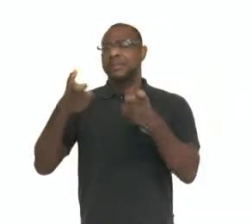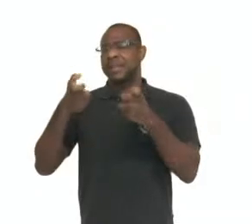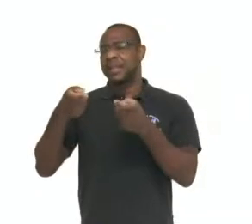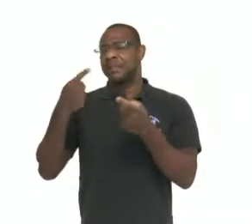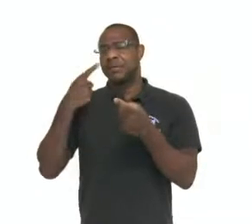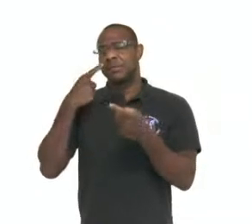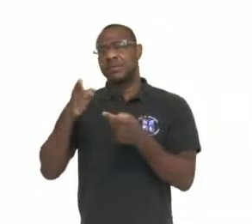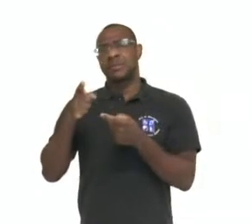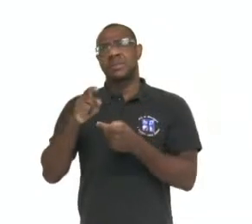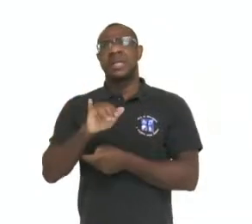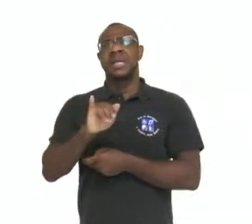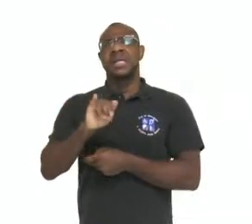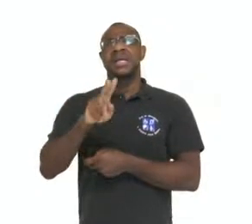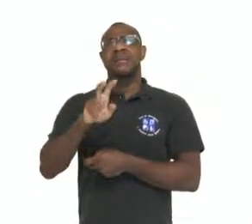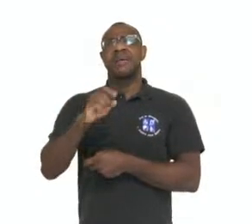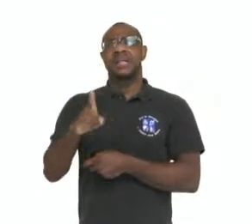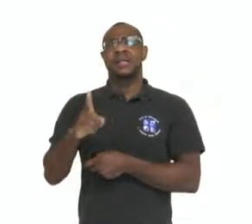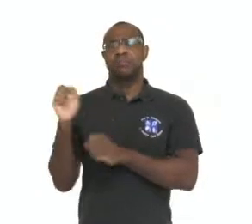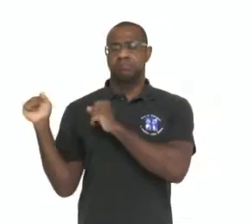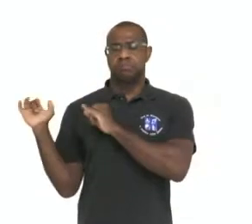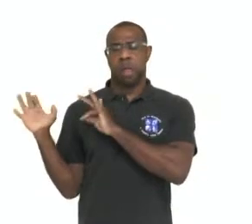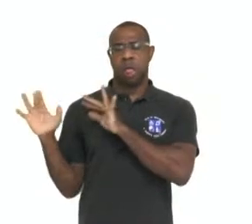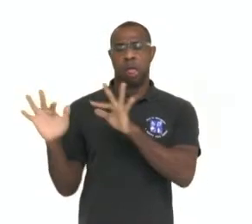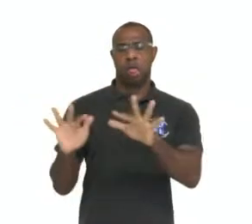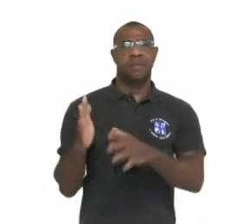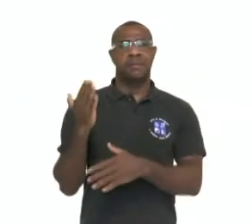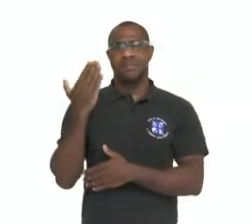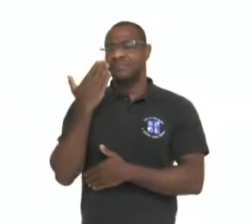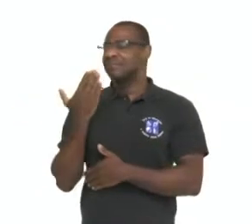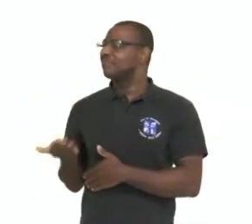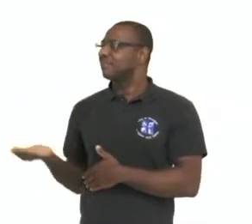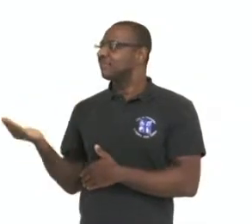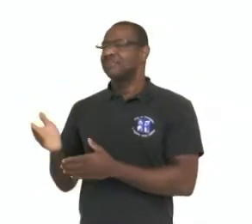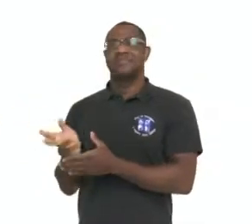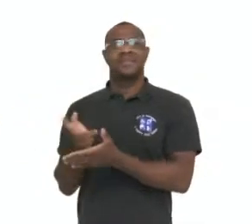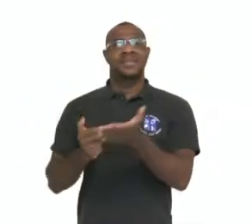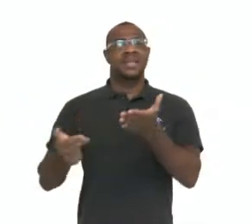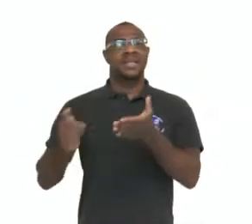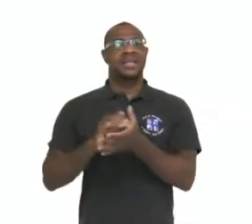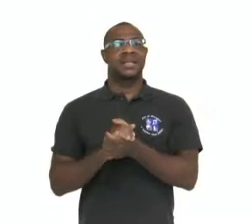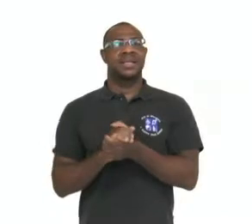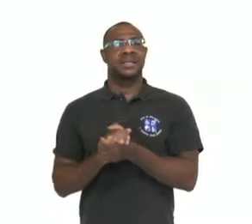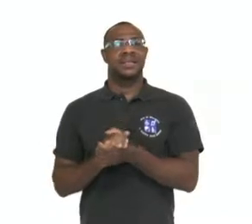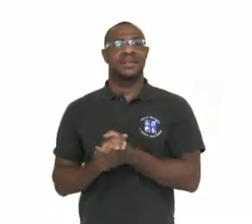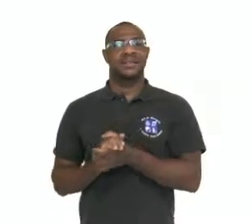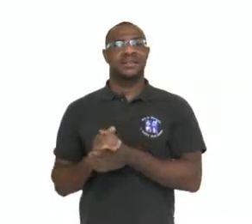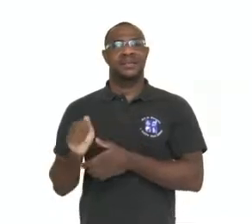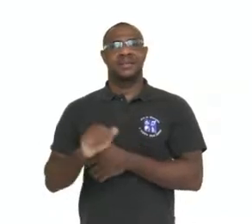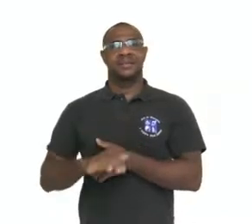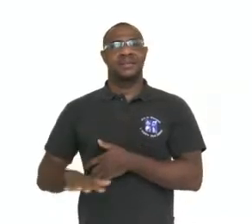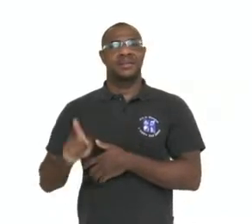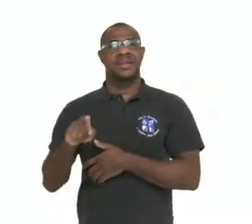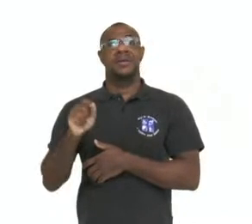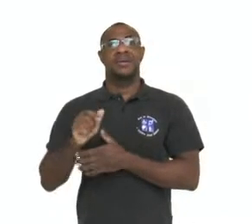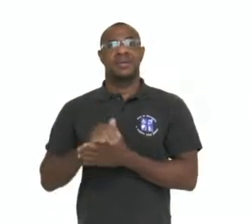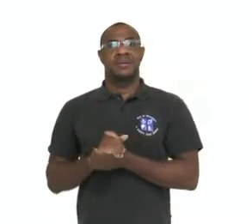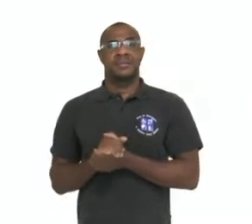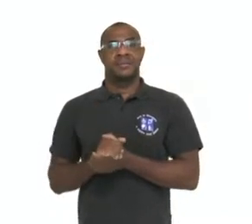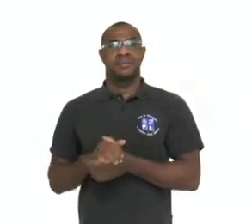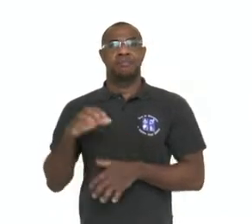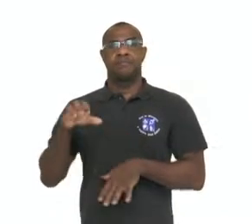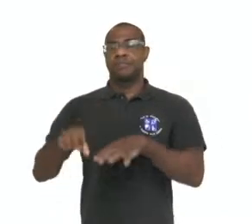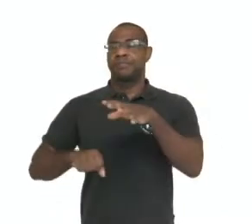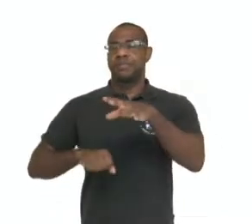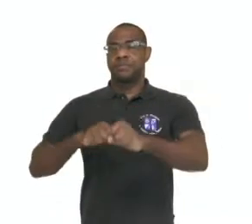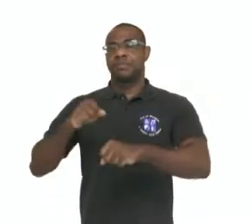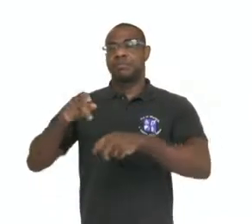expressão invasões bárbaras? Esse desenho, se vocês agora observarem aqui embaixo, é o saque de Roma pelos povos